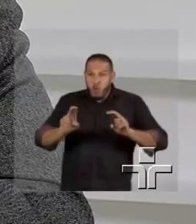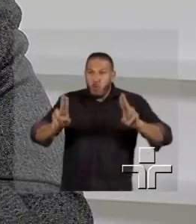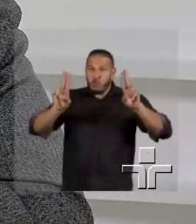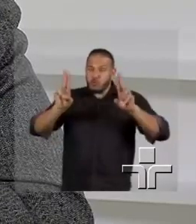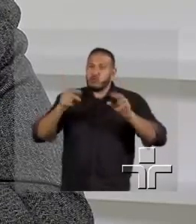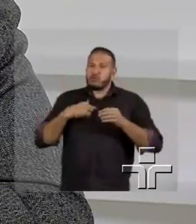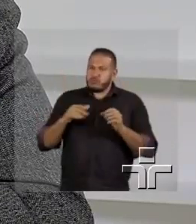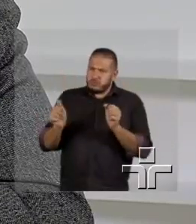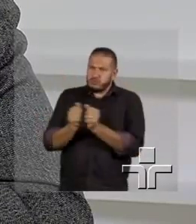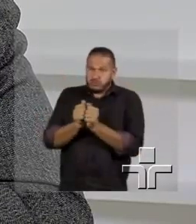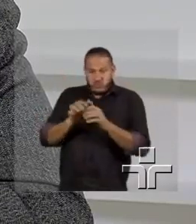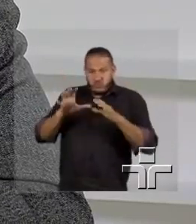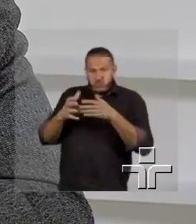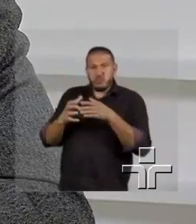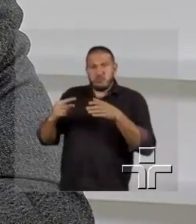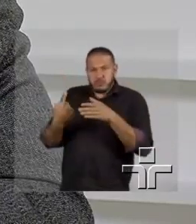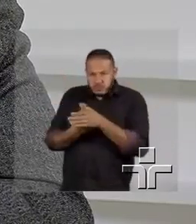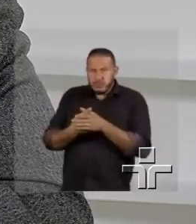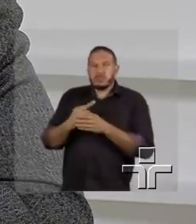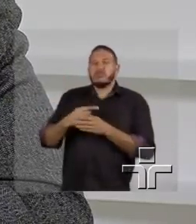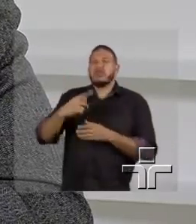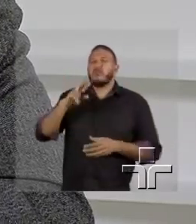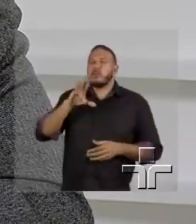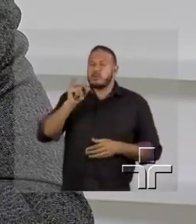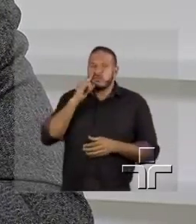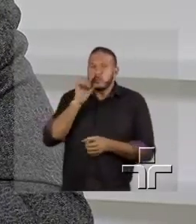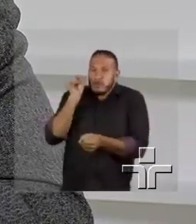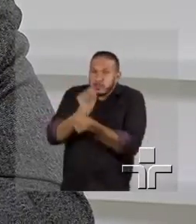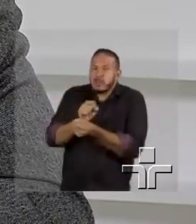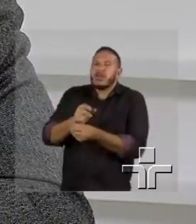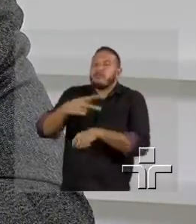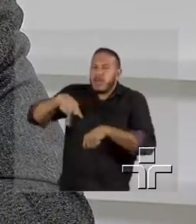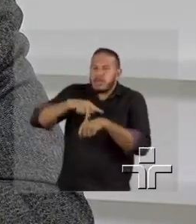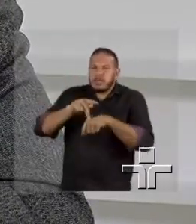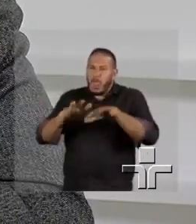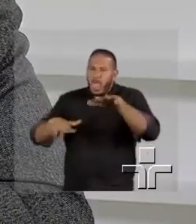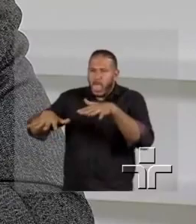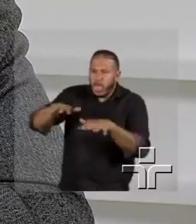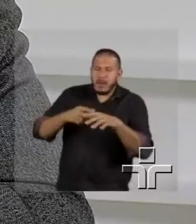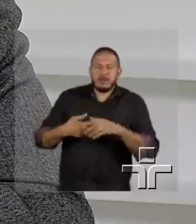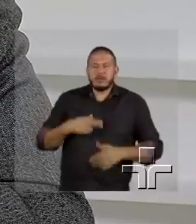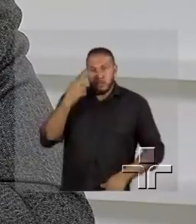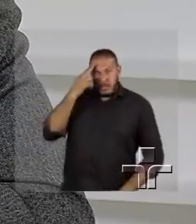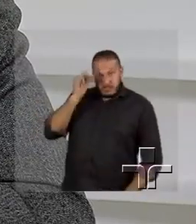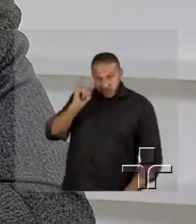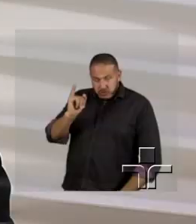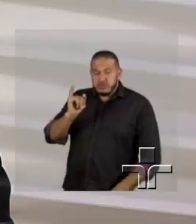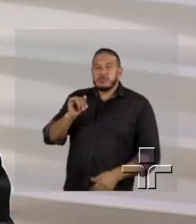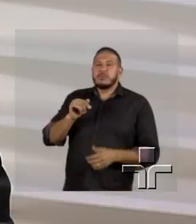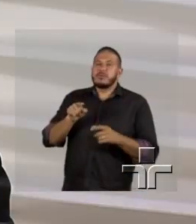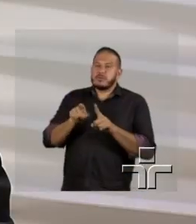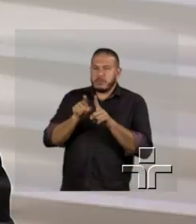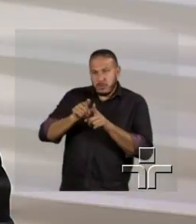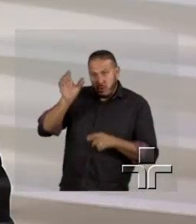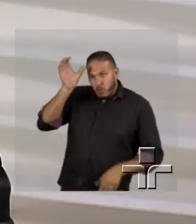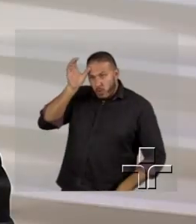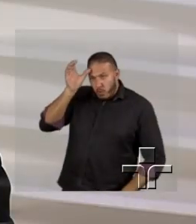que deve ir a plenário, não sei, parece que o STF está em recesso, quando voltar, não sei se vai a plenário.